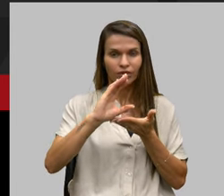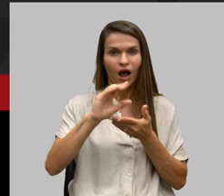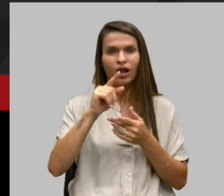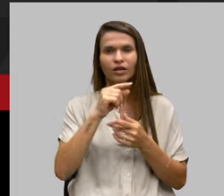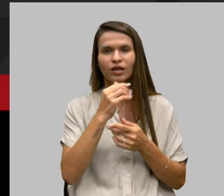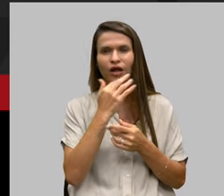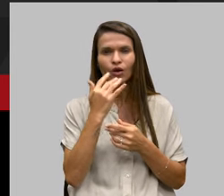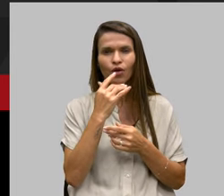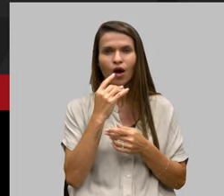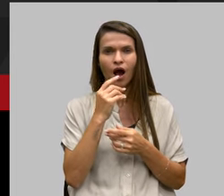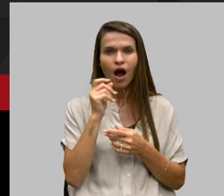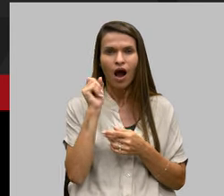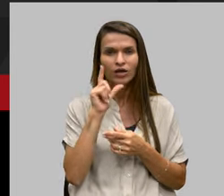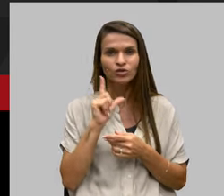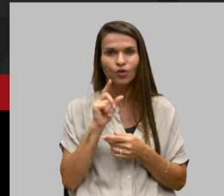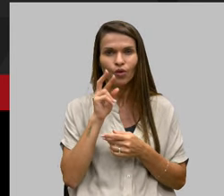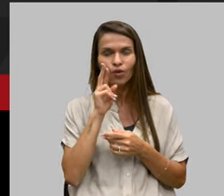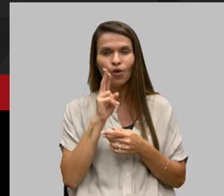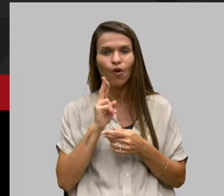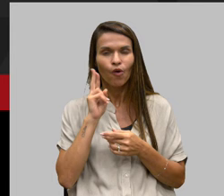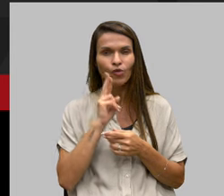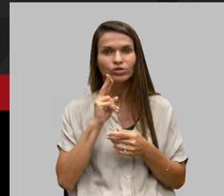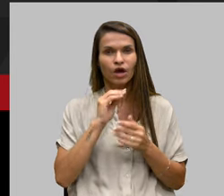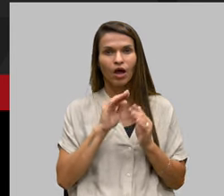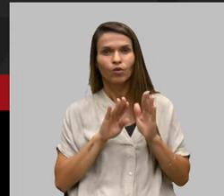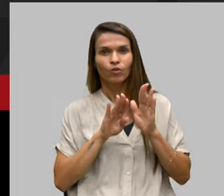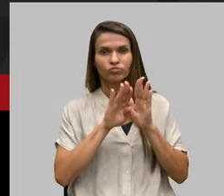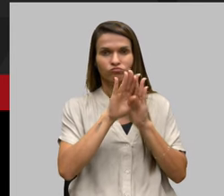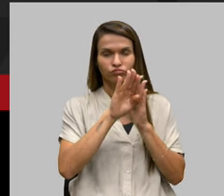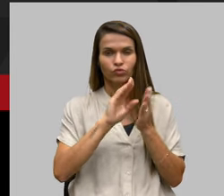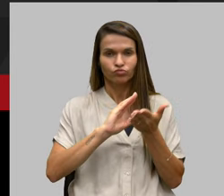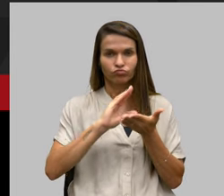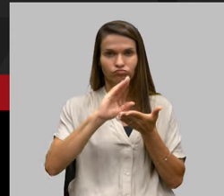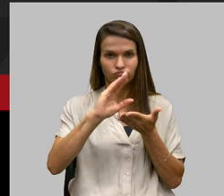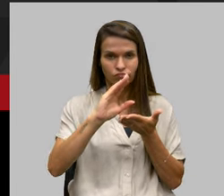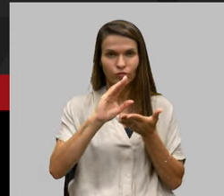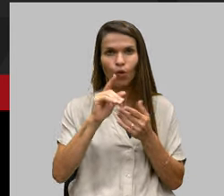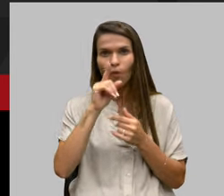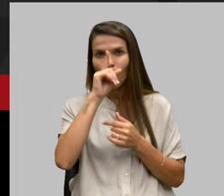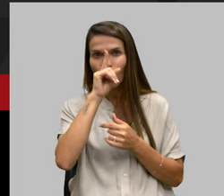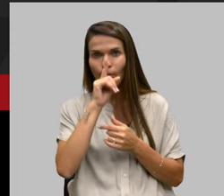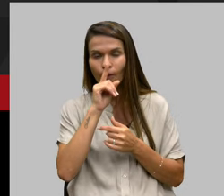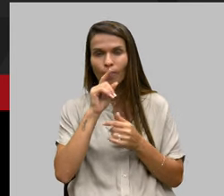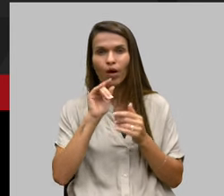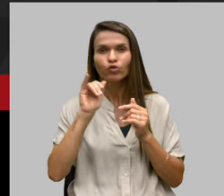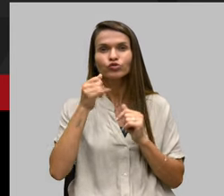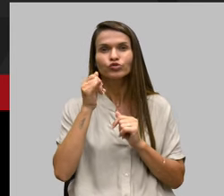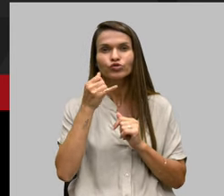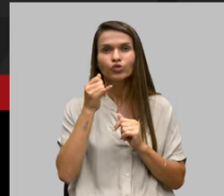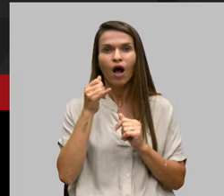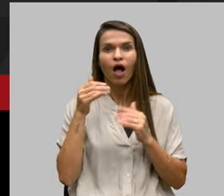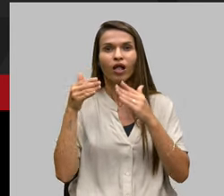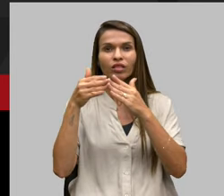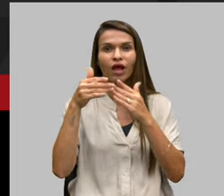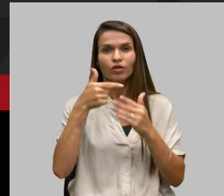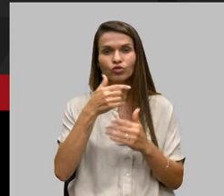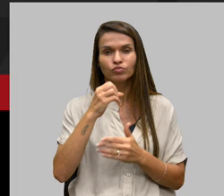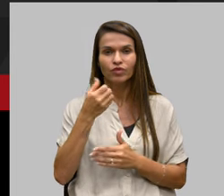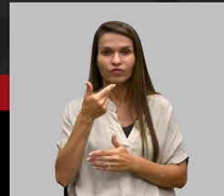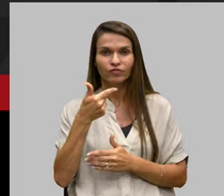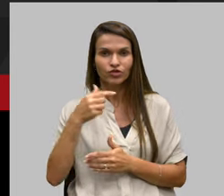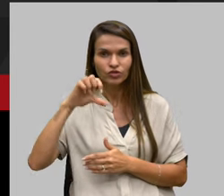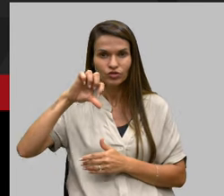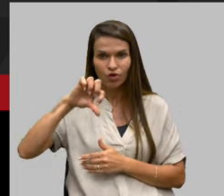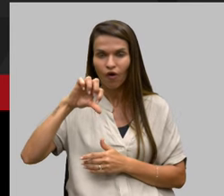é o aumento das contribuições extraordinárias e o amarelo é o juros percebam que até 2029 não se paga nemum